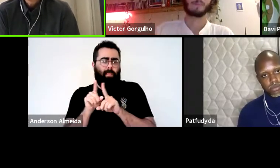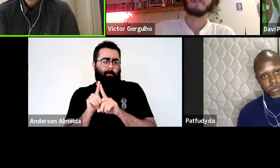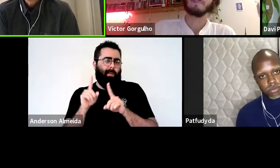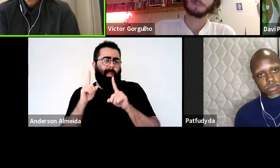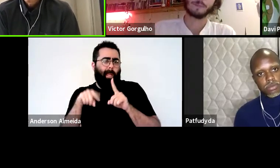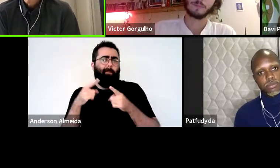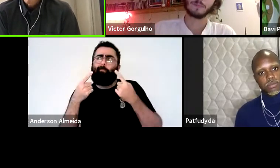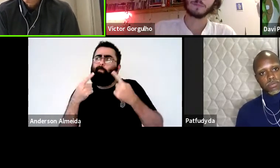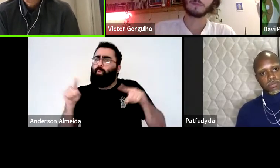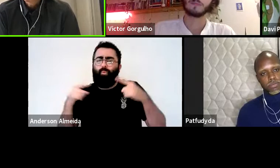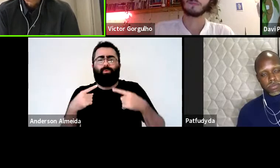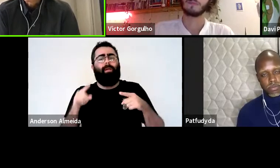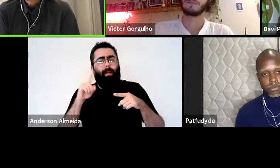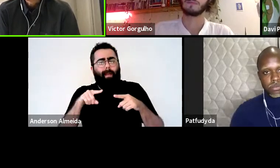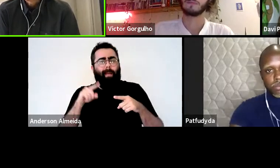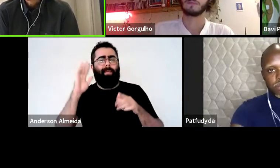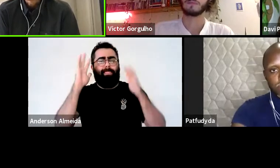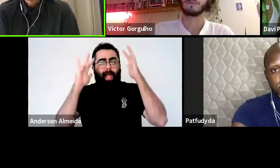delírio,